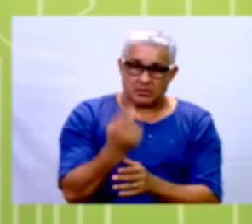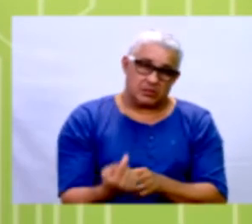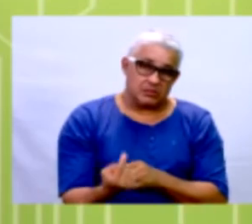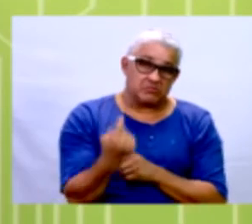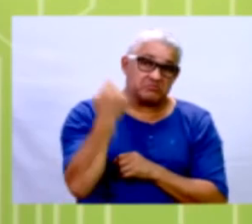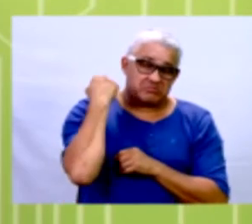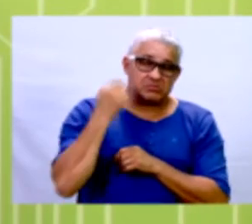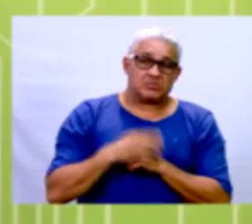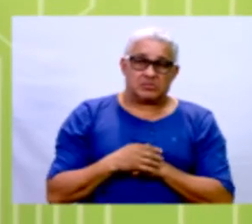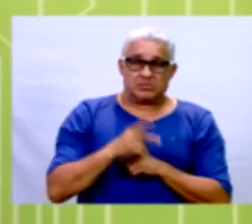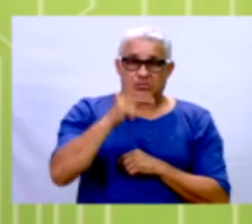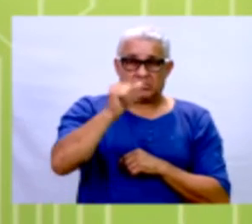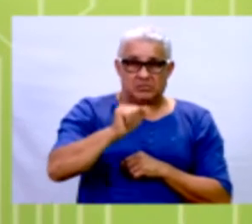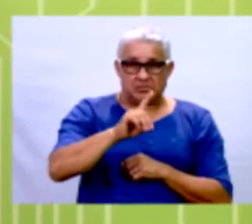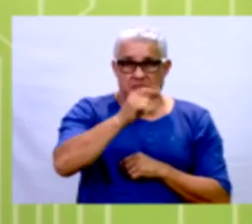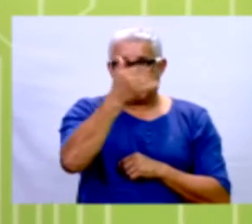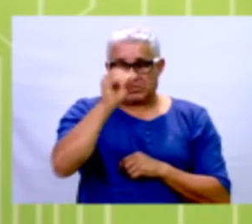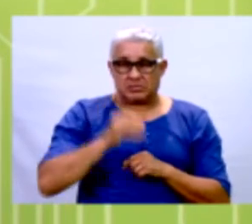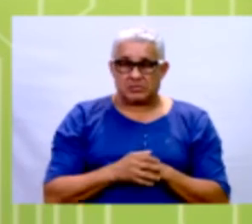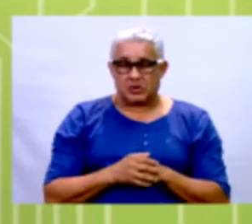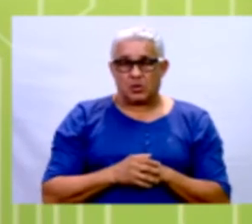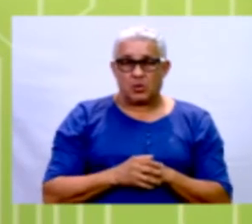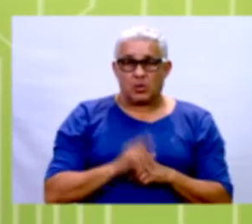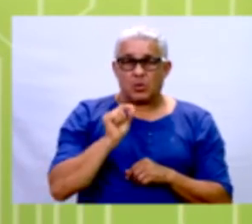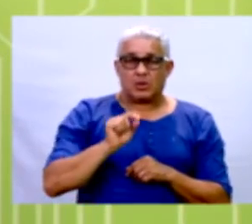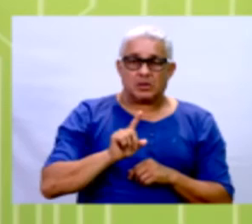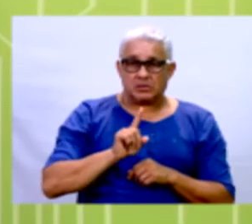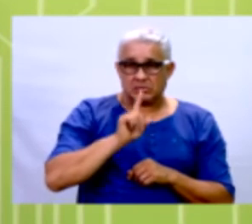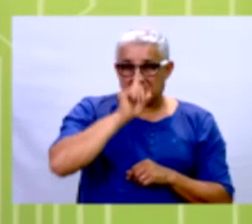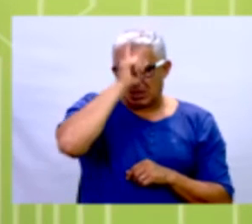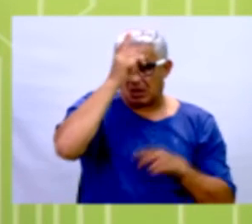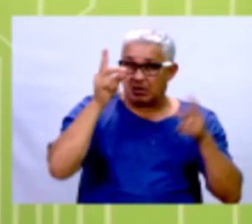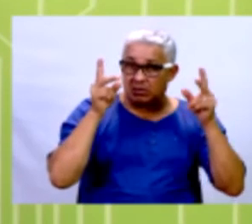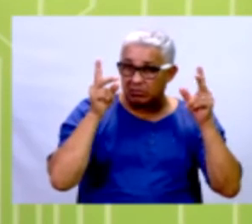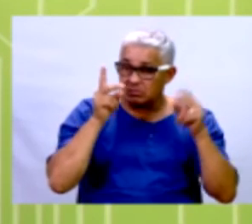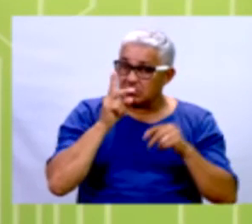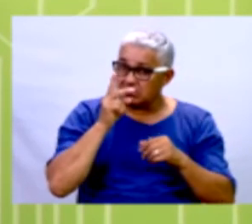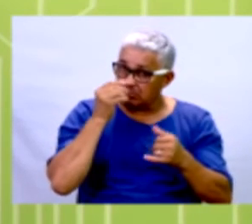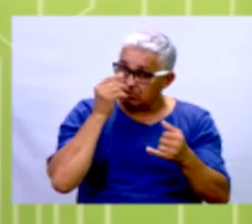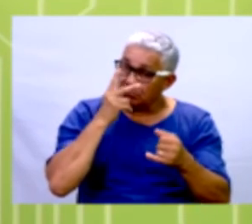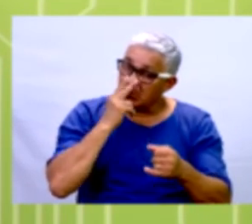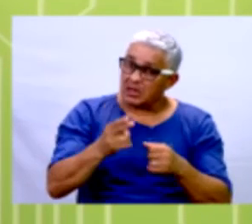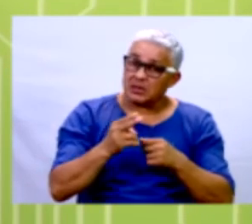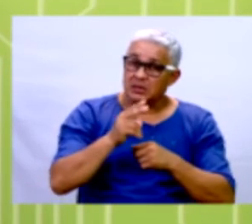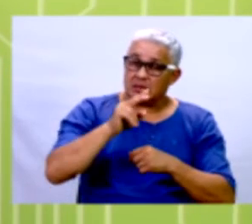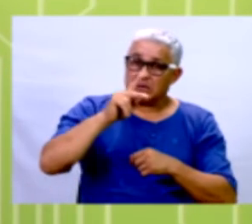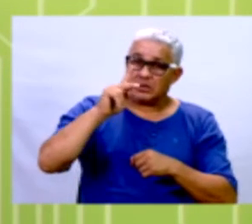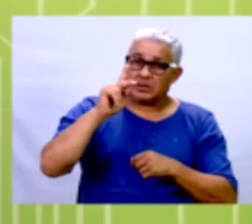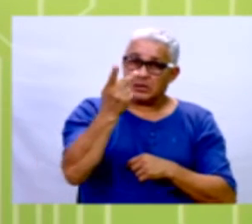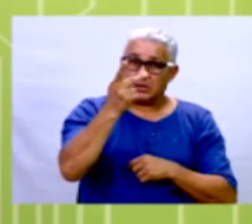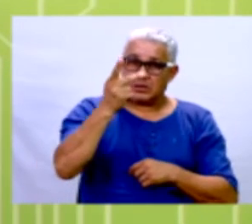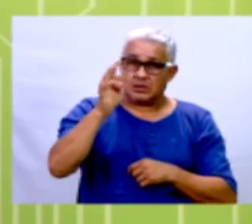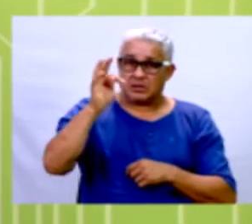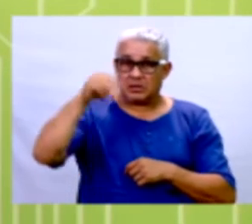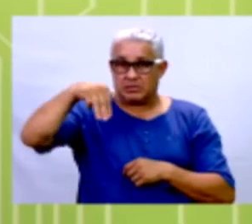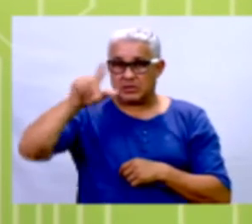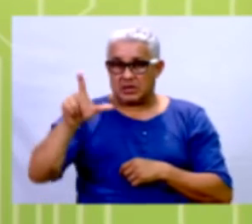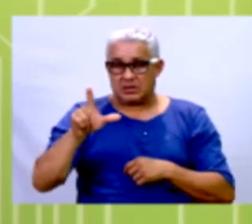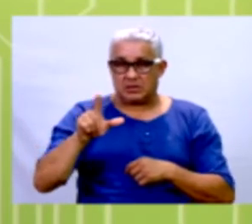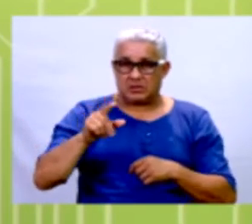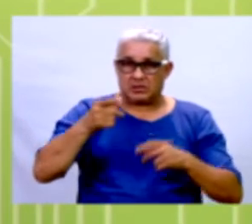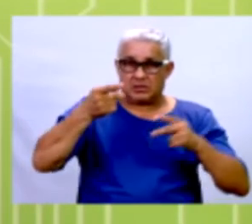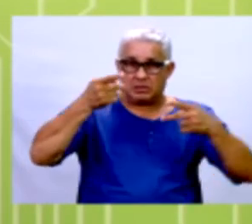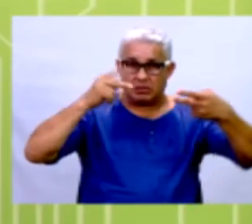e ele veio num padrão seguindo mais ou menos a ideia do HTML, né, um formato de tags, né? E logo em